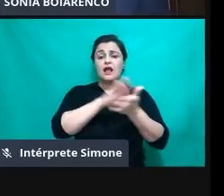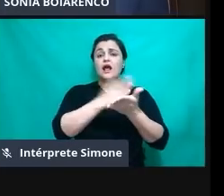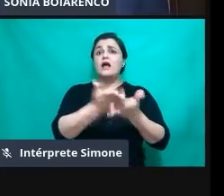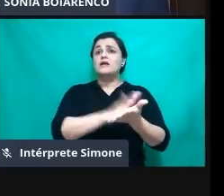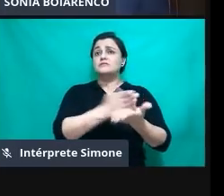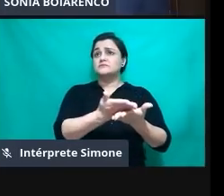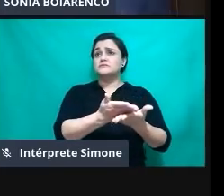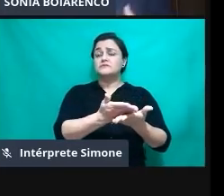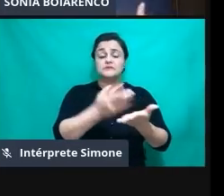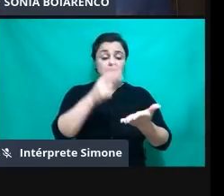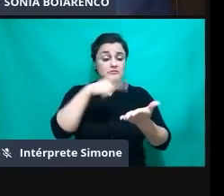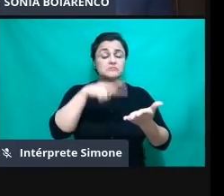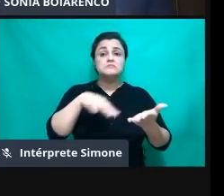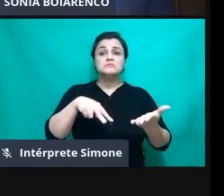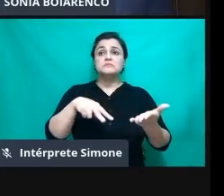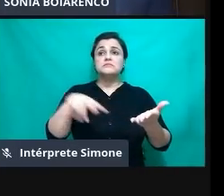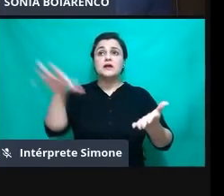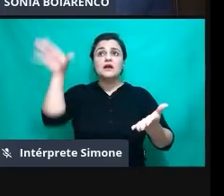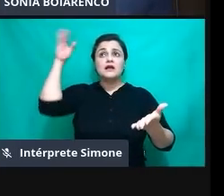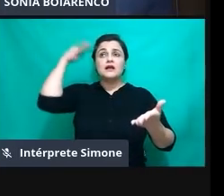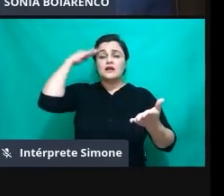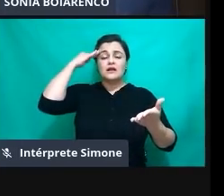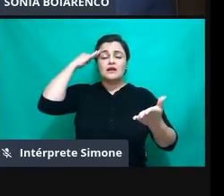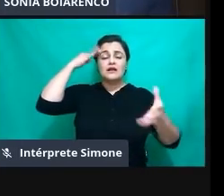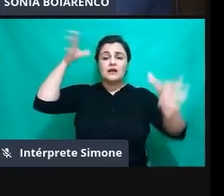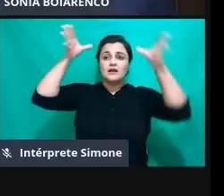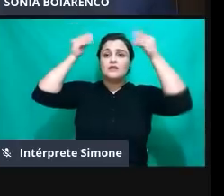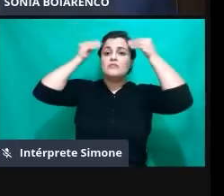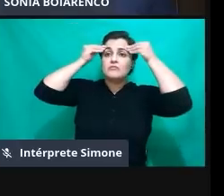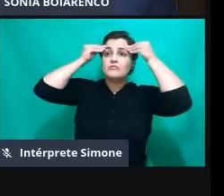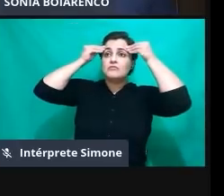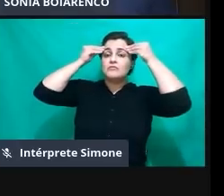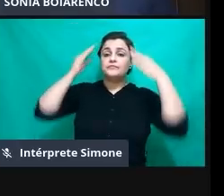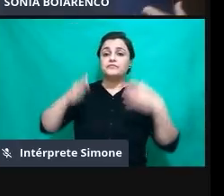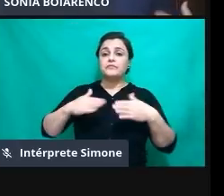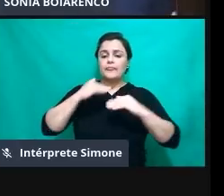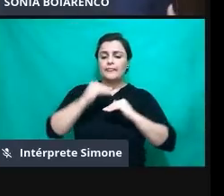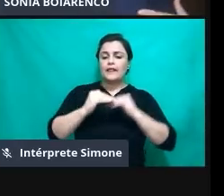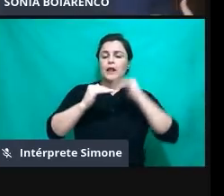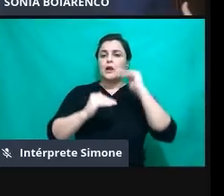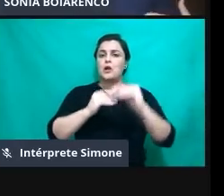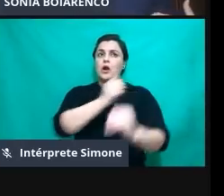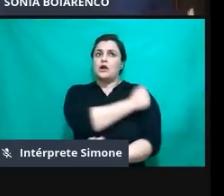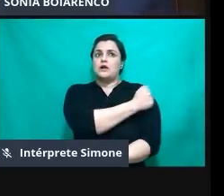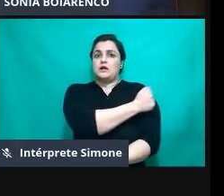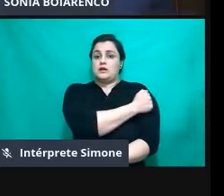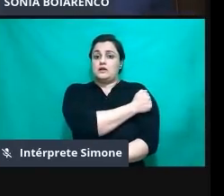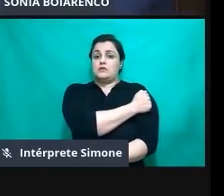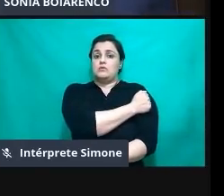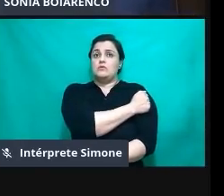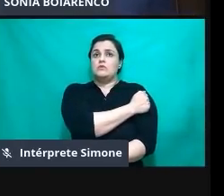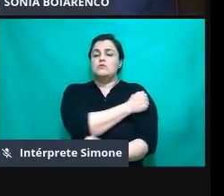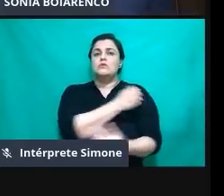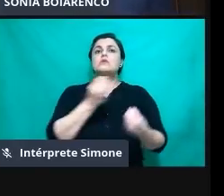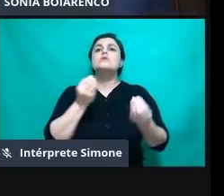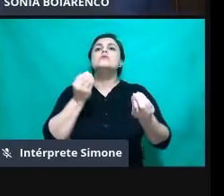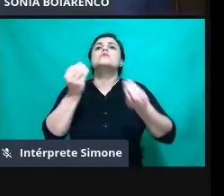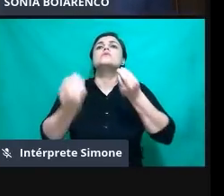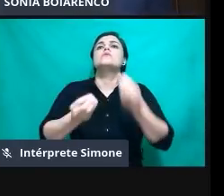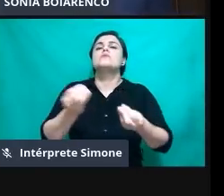Esses processos, os nossos alunos, né, vão adquirindo